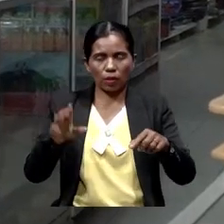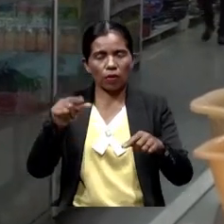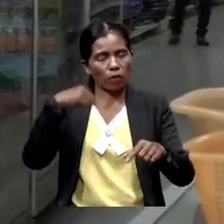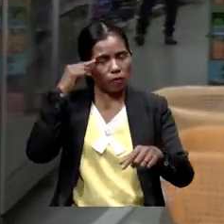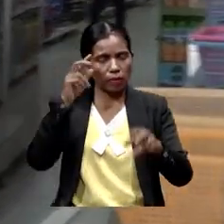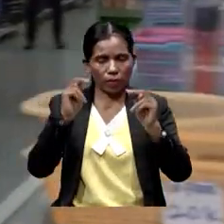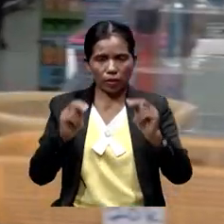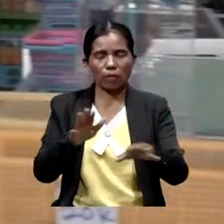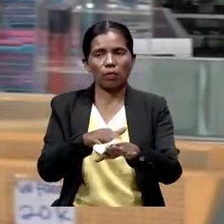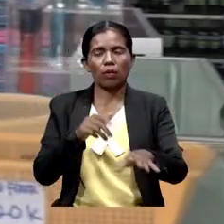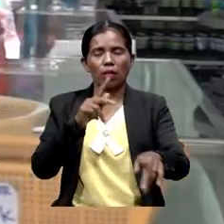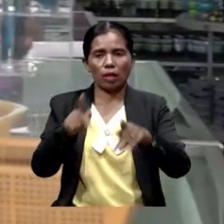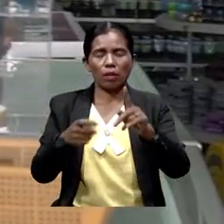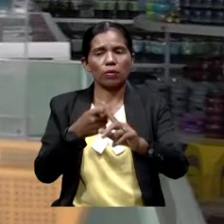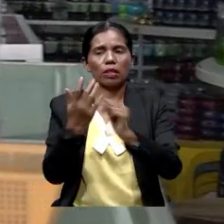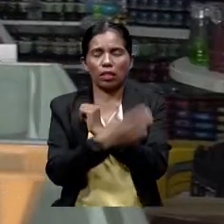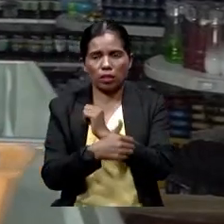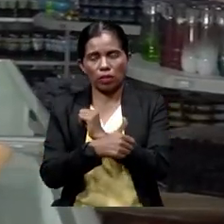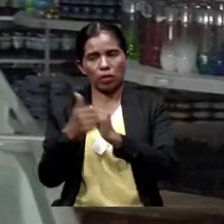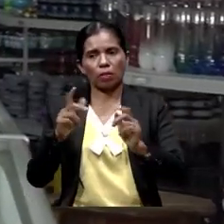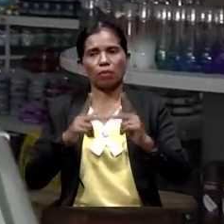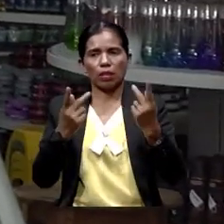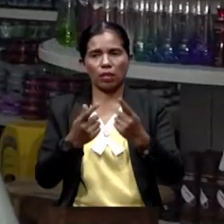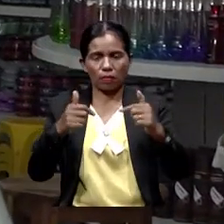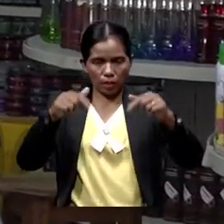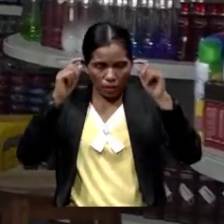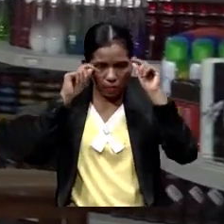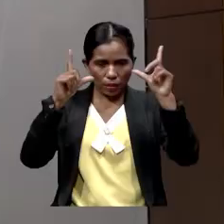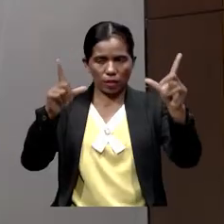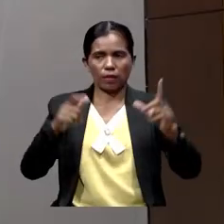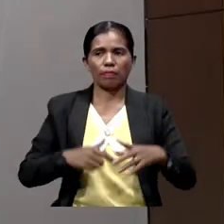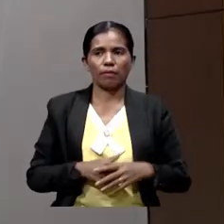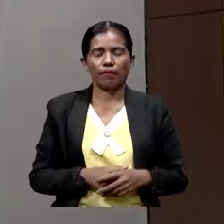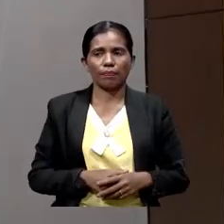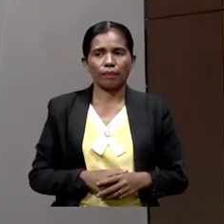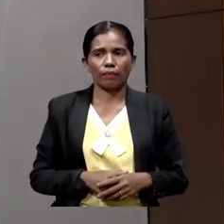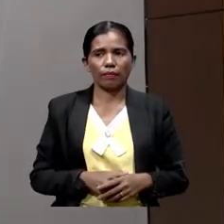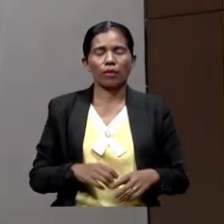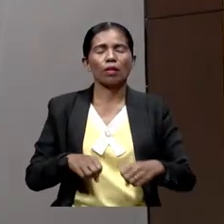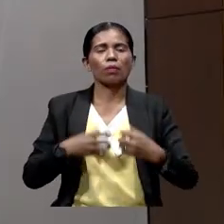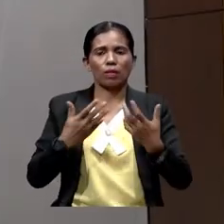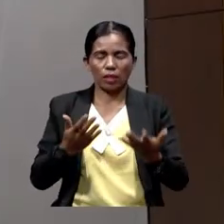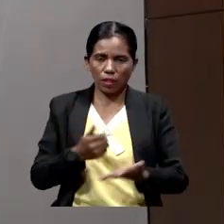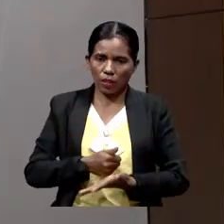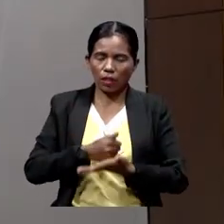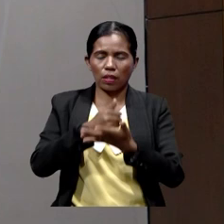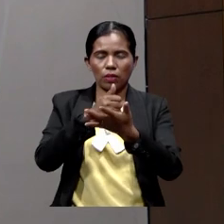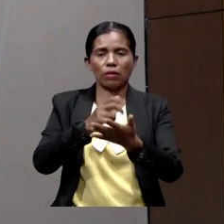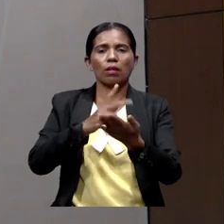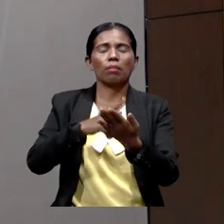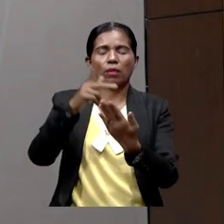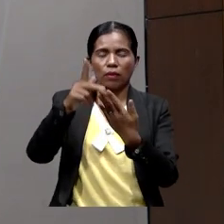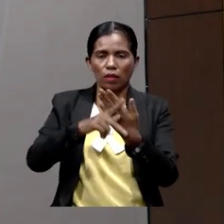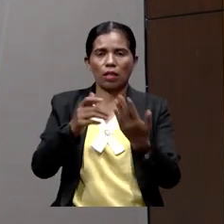filofale investidor estrangeiro sira mai investe ia Timor-Leste. No insa ajusta programa